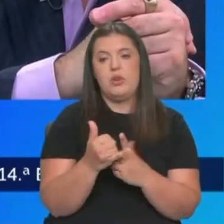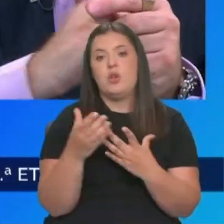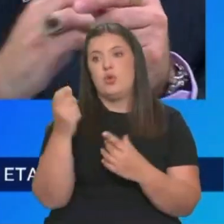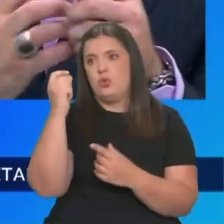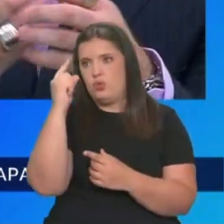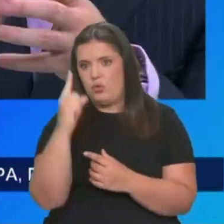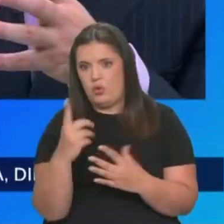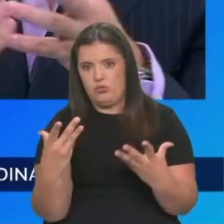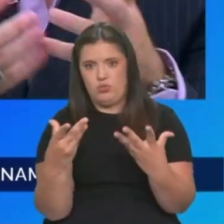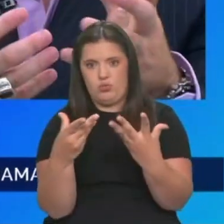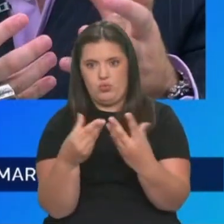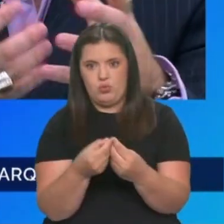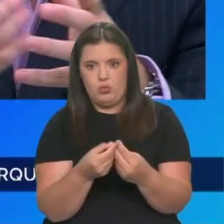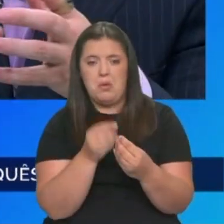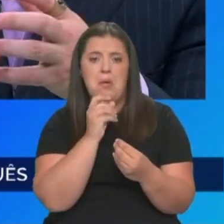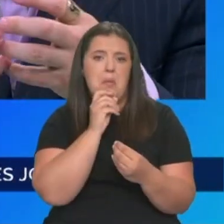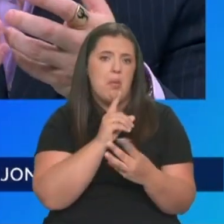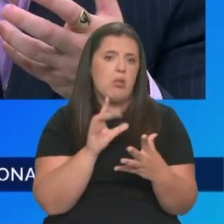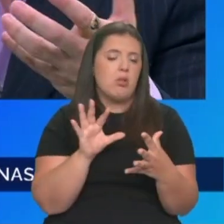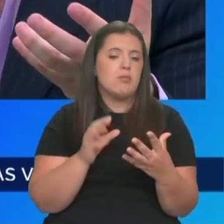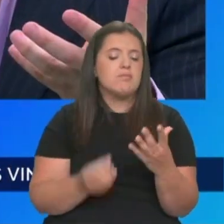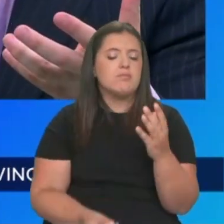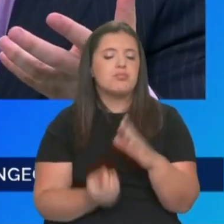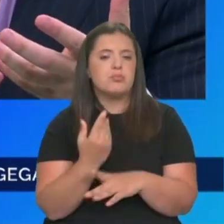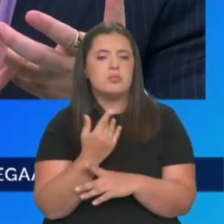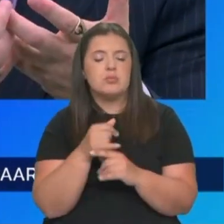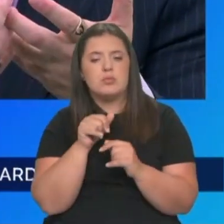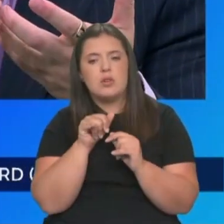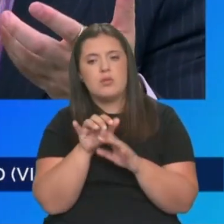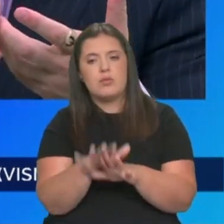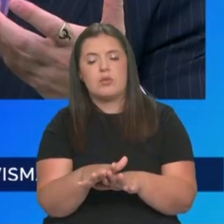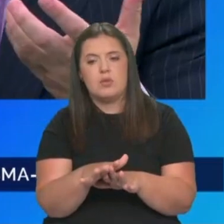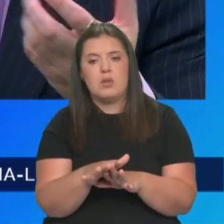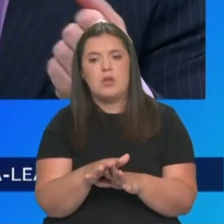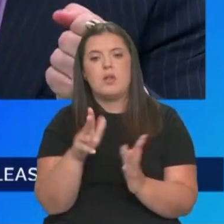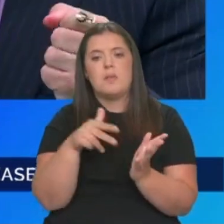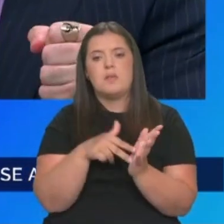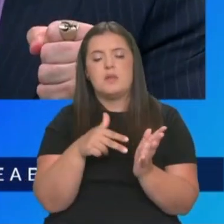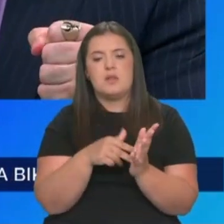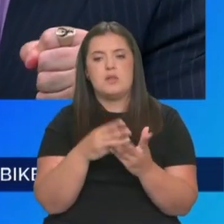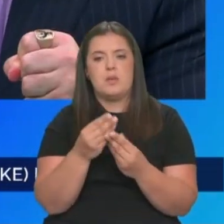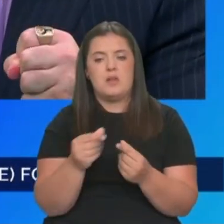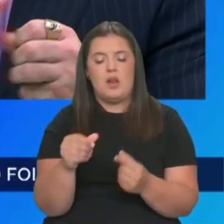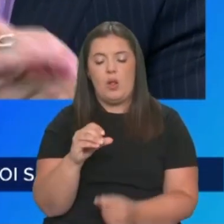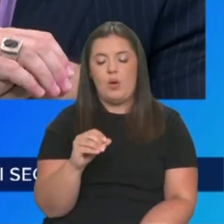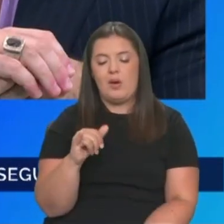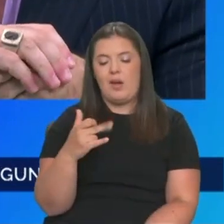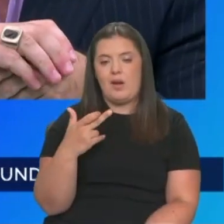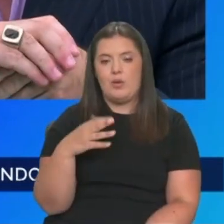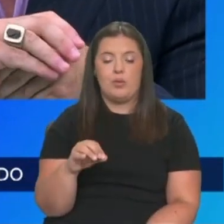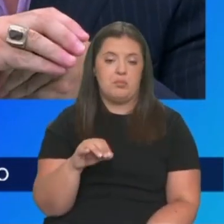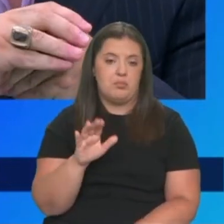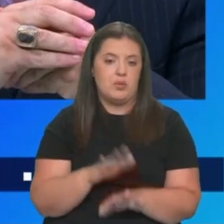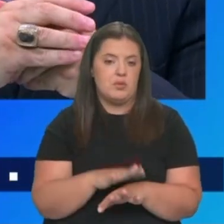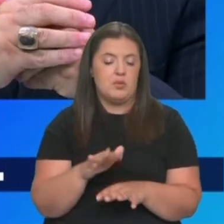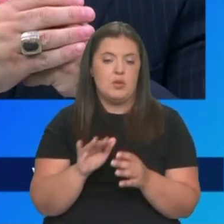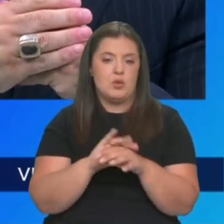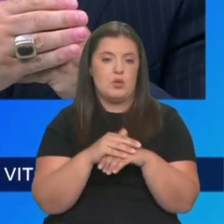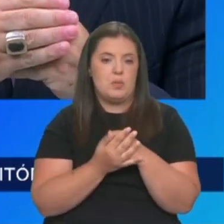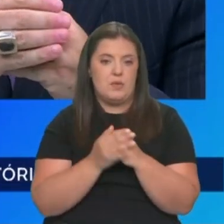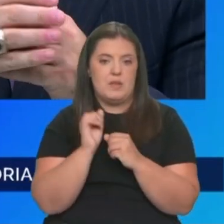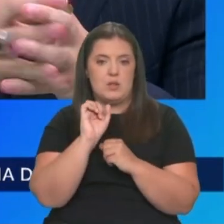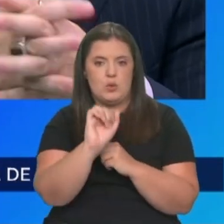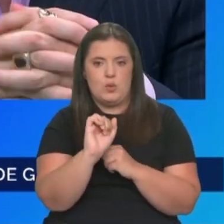Sol, que pode estar na origem desta contaminação, digamos assim, da presença destes materiais orgânicos também na sua superfície. Então diz o